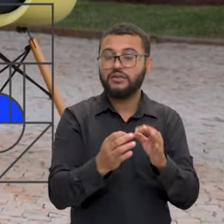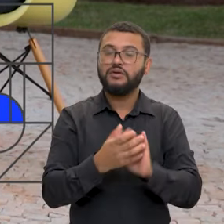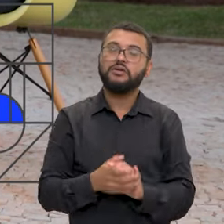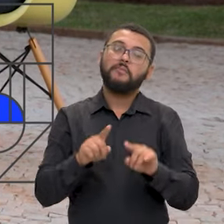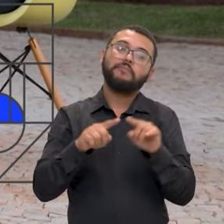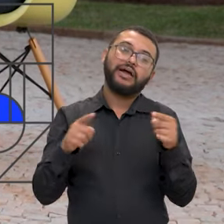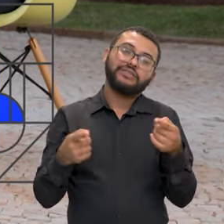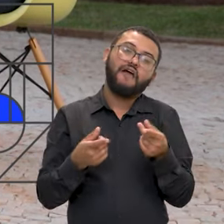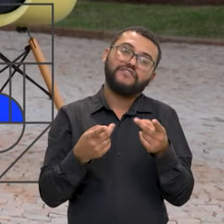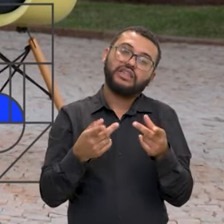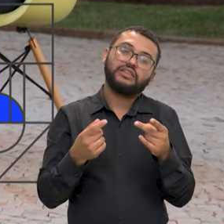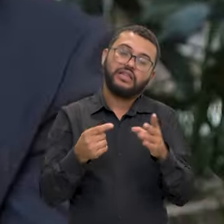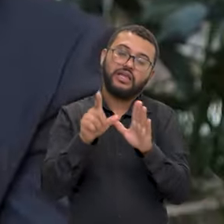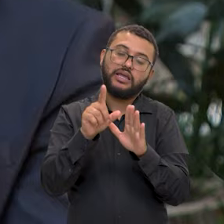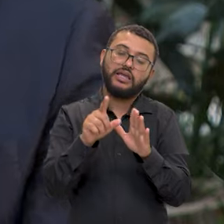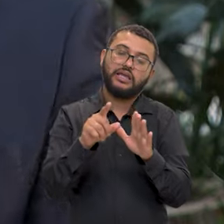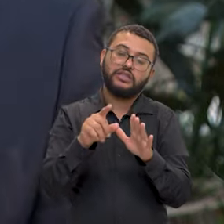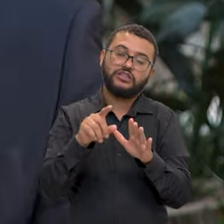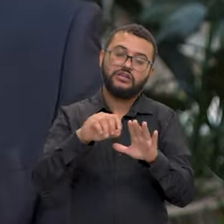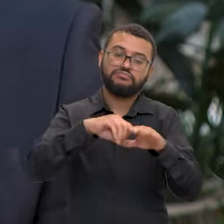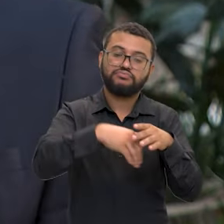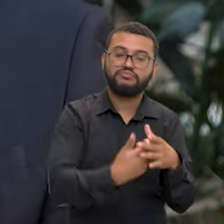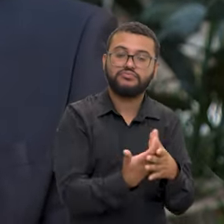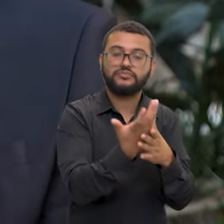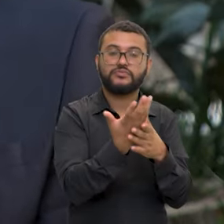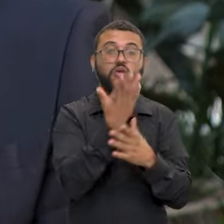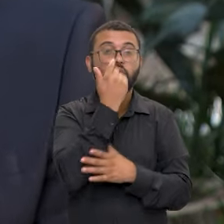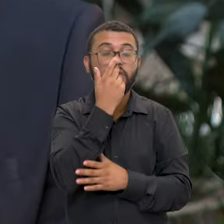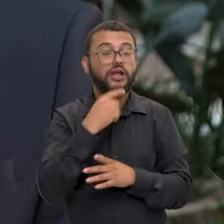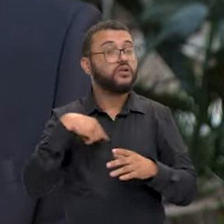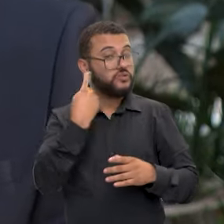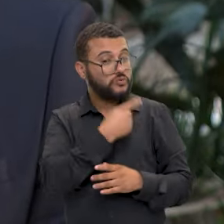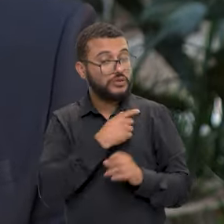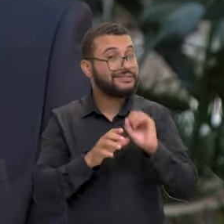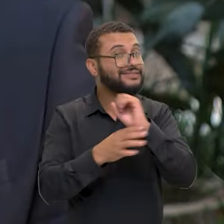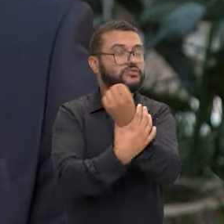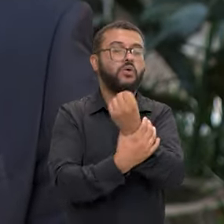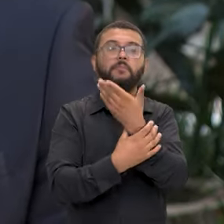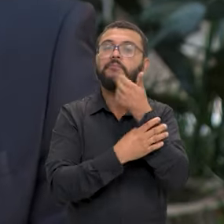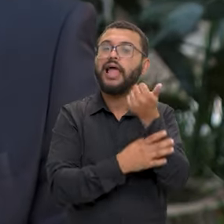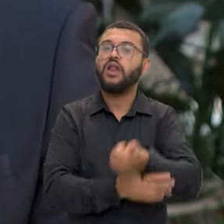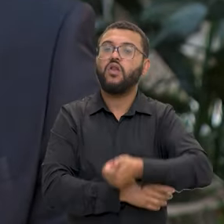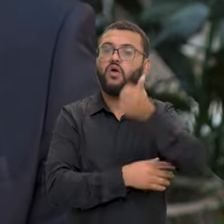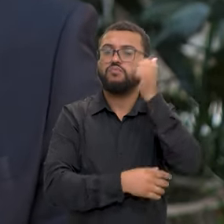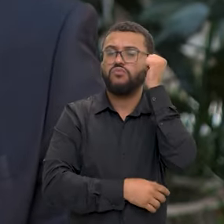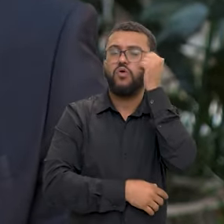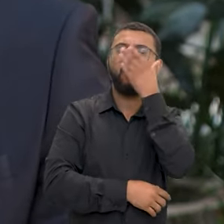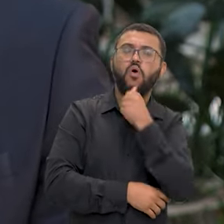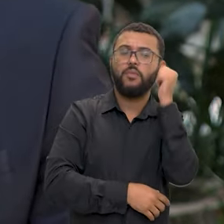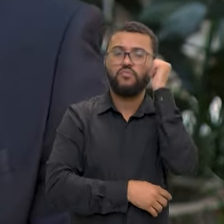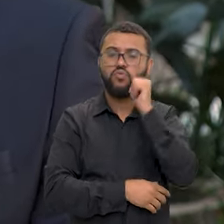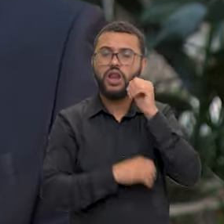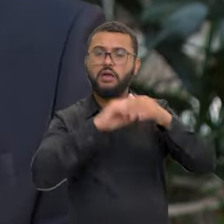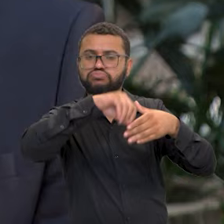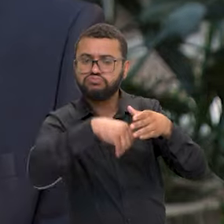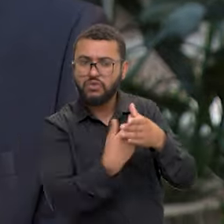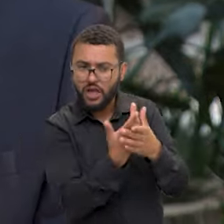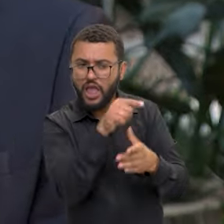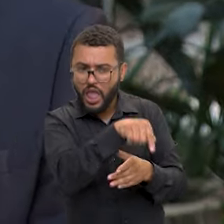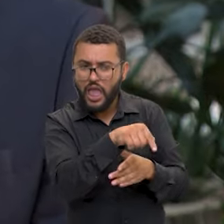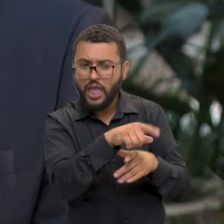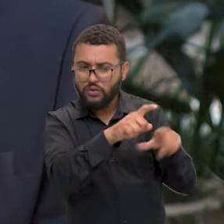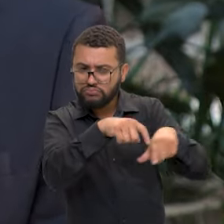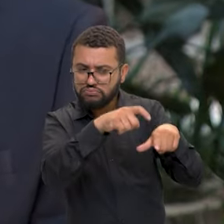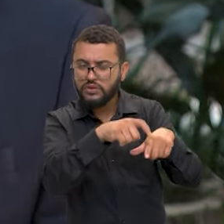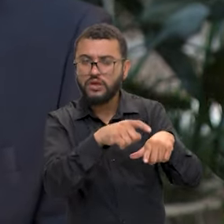a lavoura plantada com alimentação. O a gente quer garantir a todos os homens e as mulheres do campo que produzem alimentos, os que resistiram